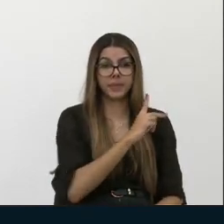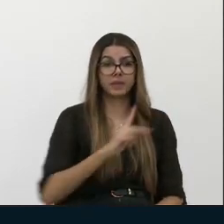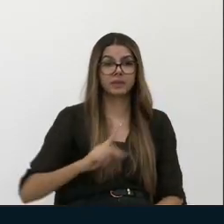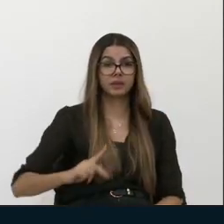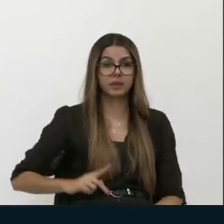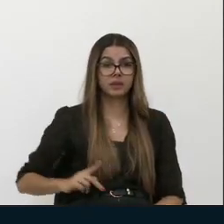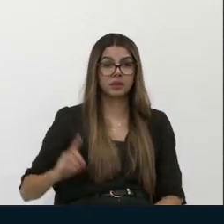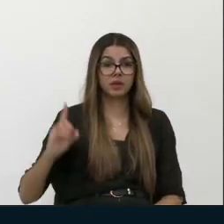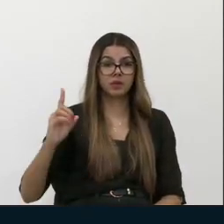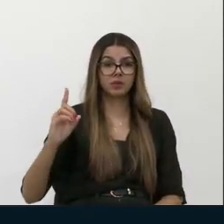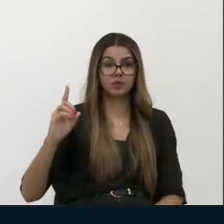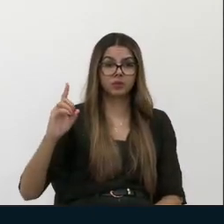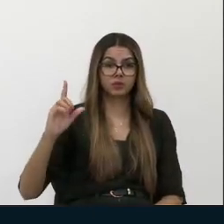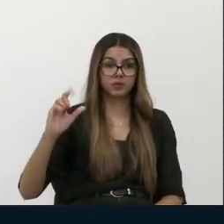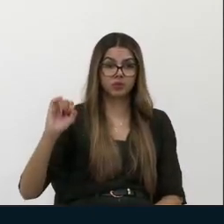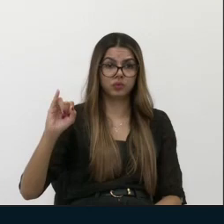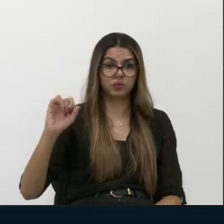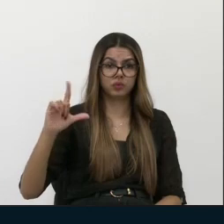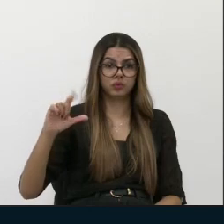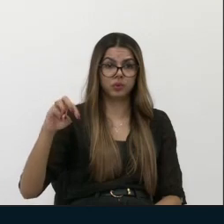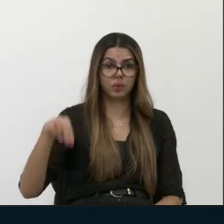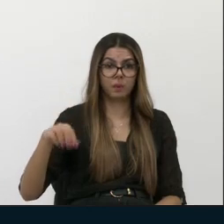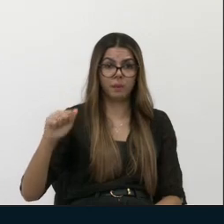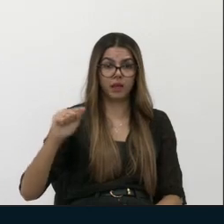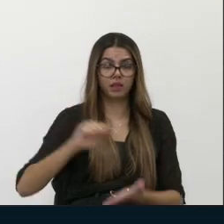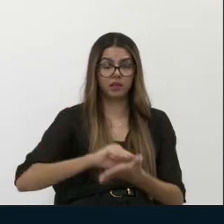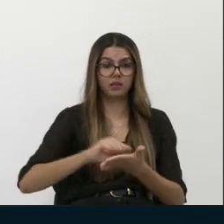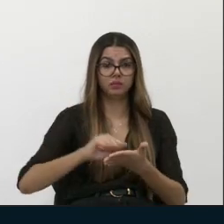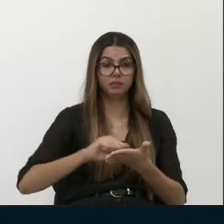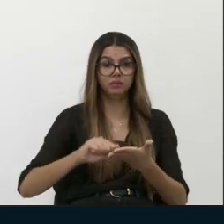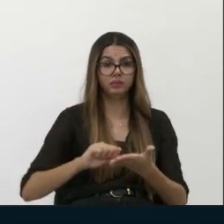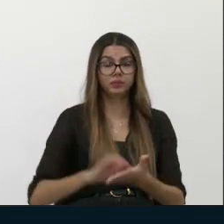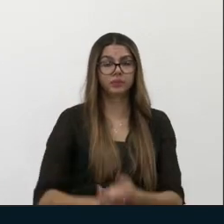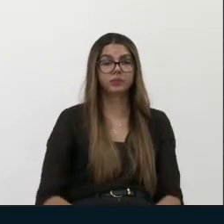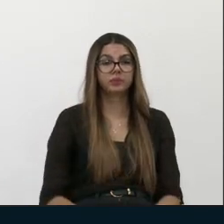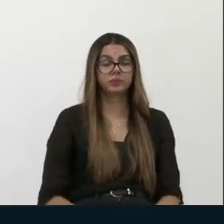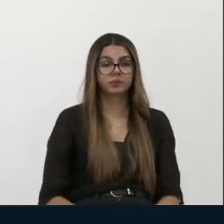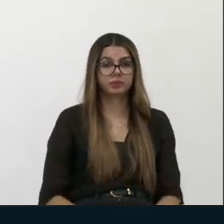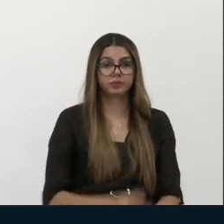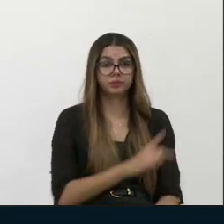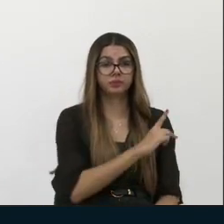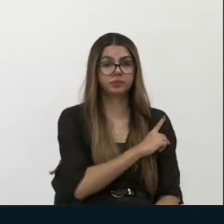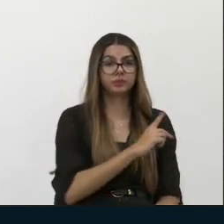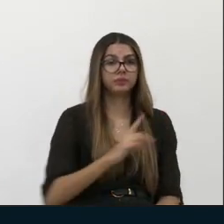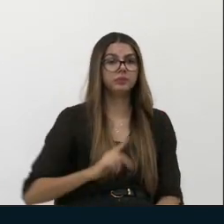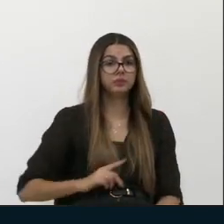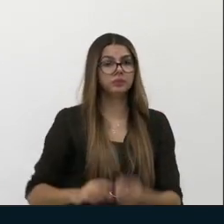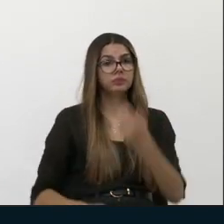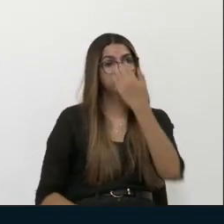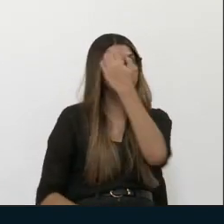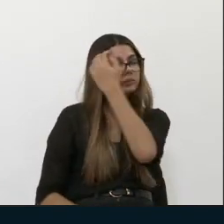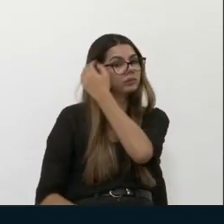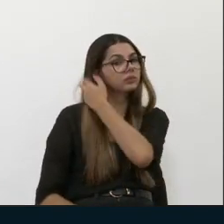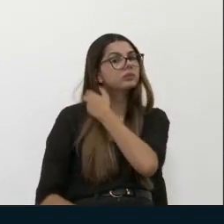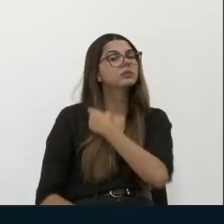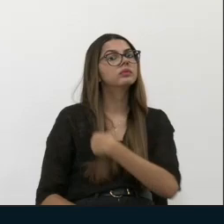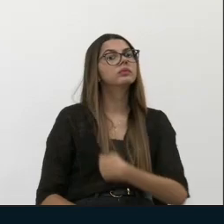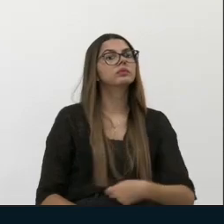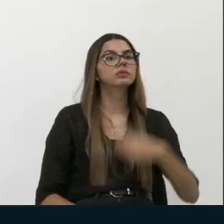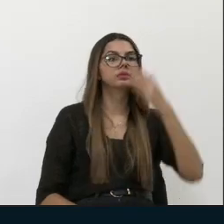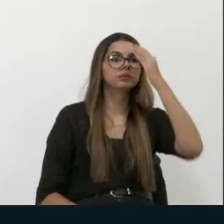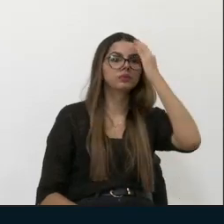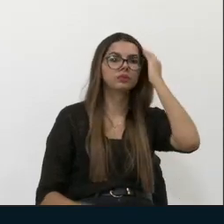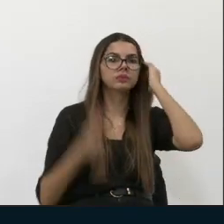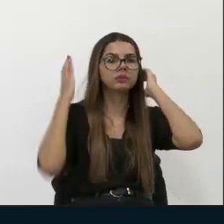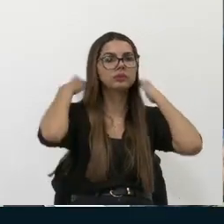2013, foi feita a liberação, assinatura de convênios. Senhor presidente, ó. Só um minuto, o tempo está garantido. Peço